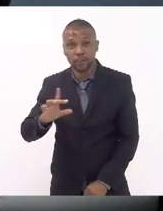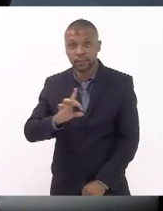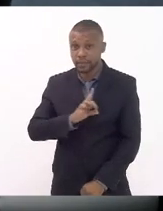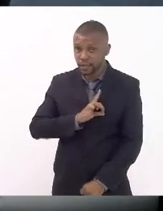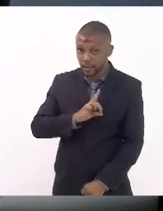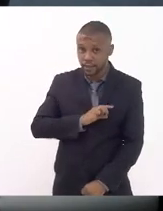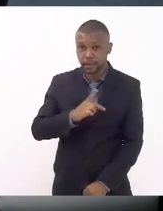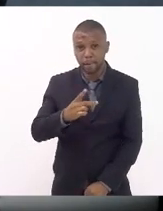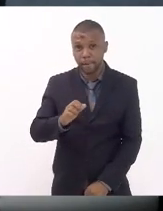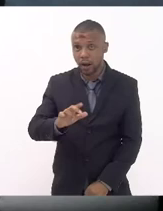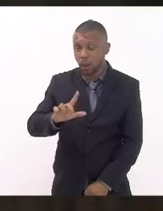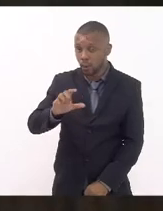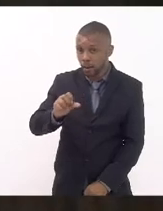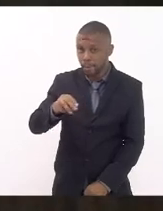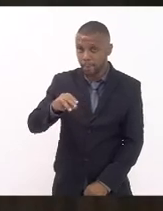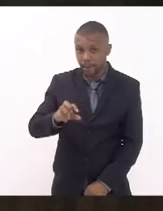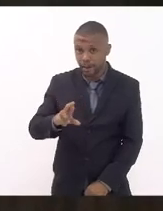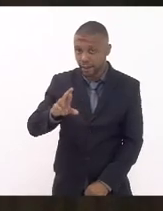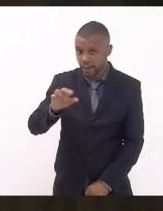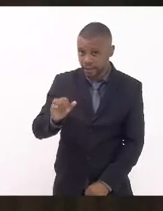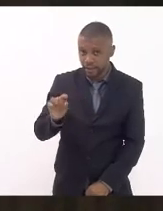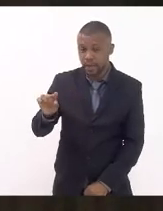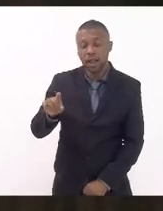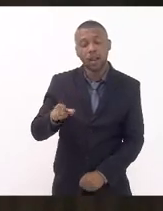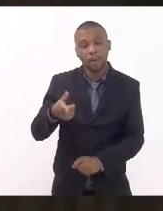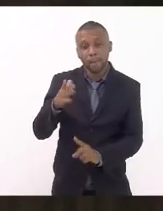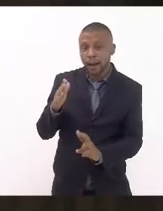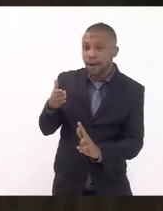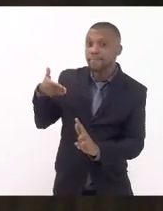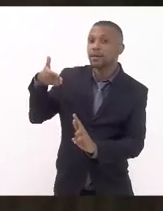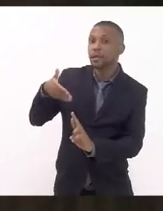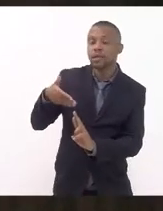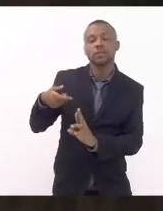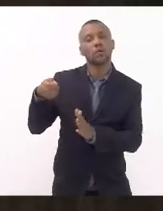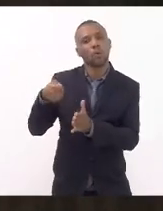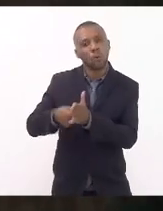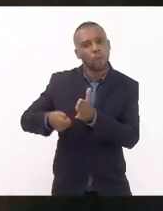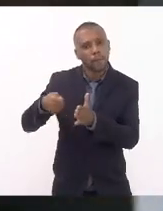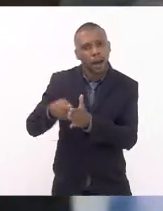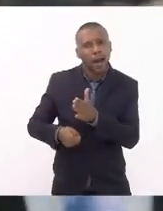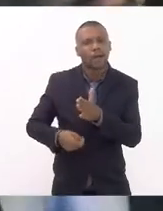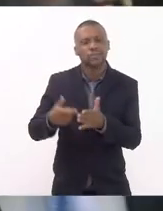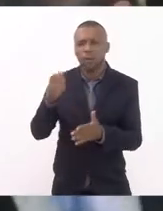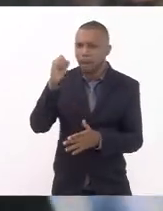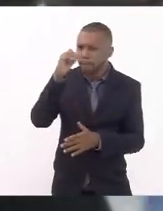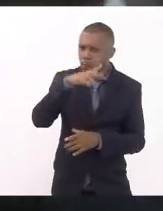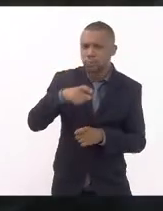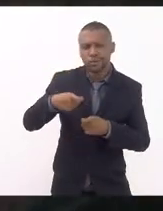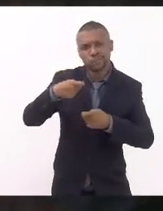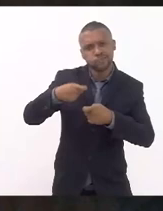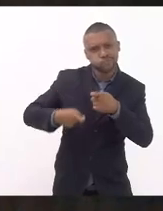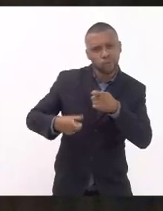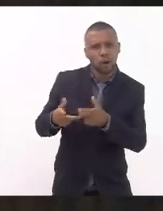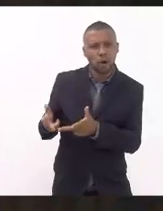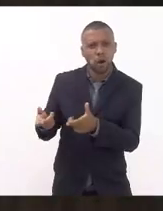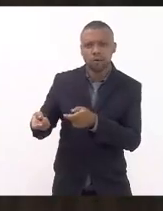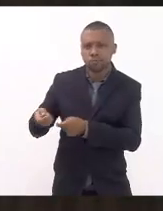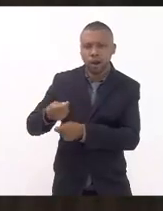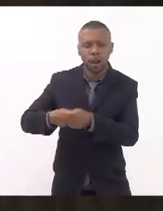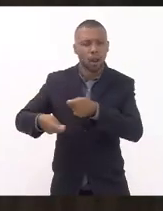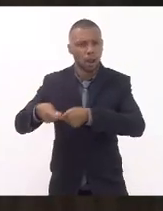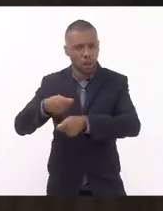uma referência no combate ao abuso e à exploração sexual de crianças, coordenou